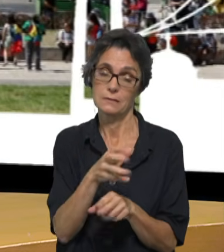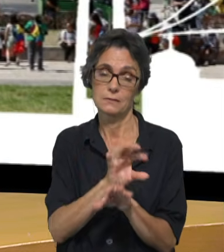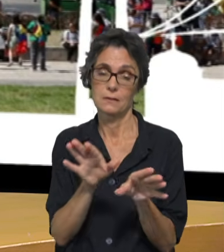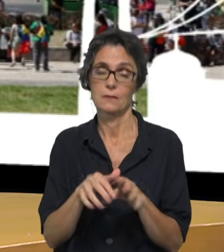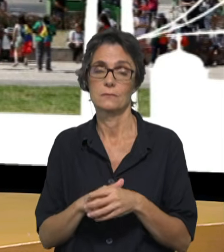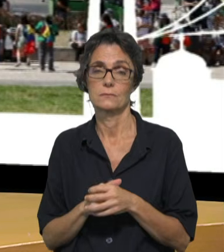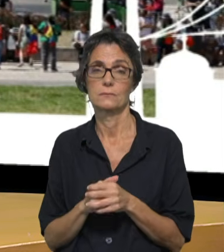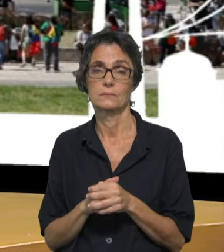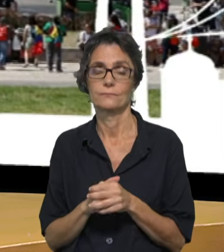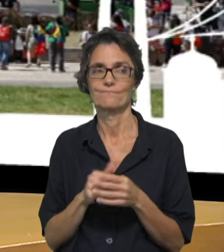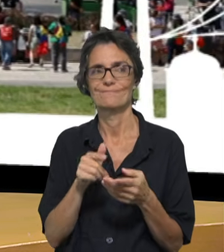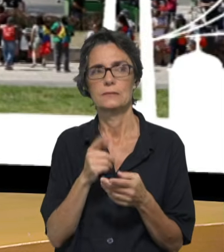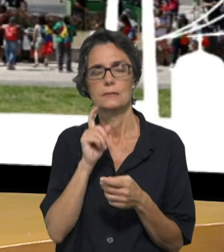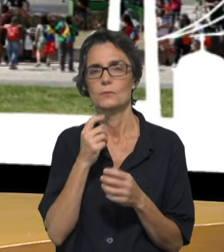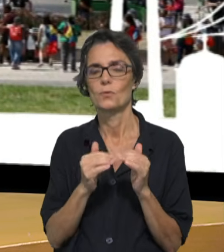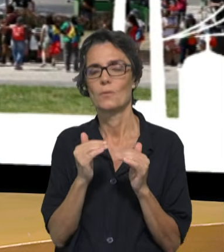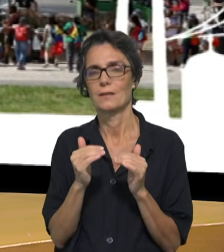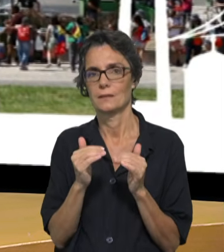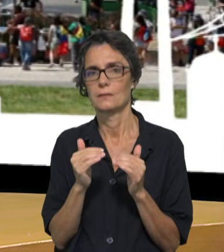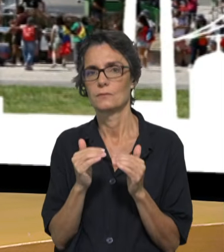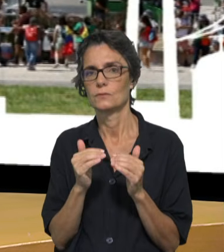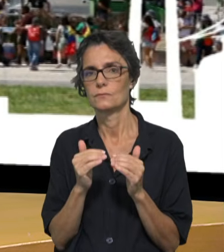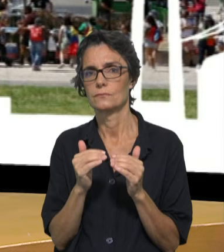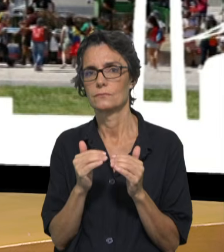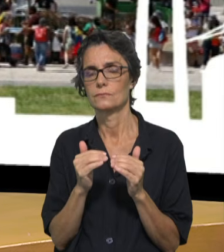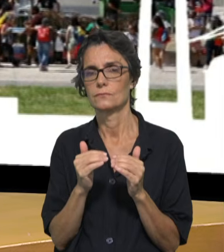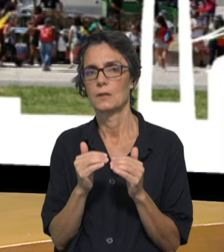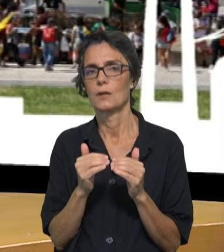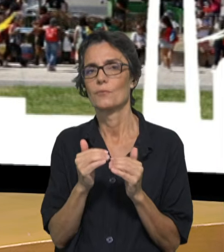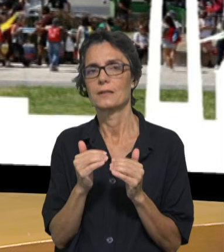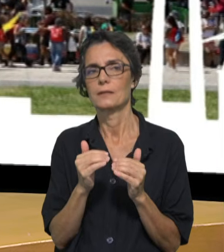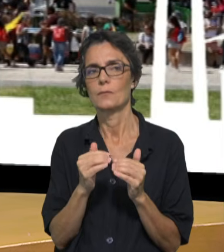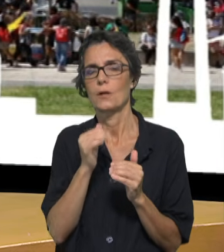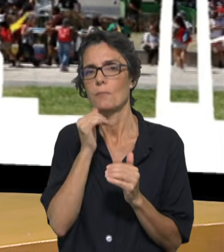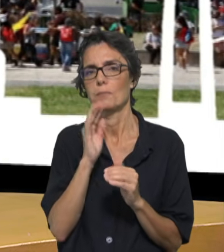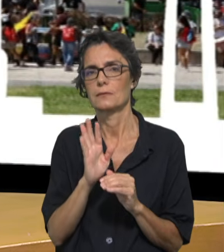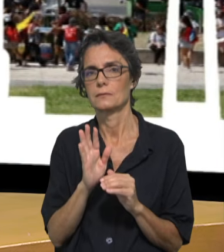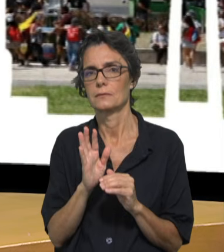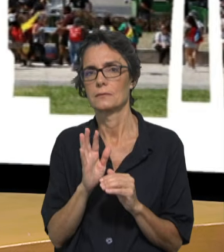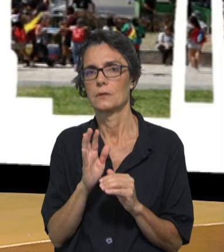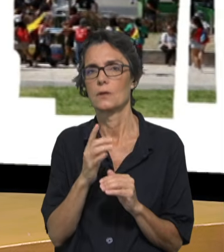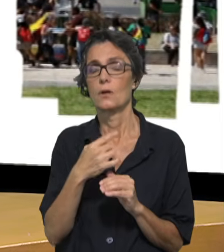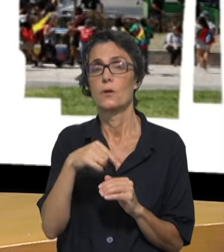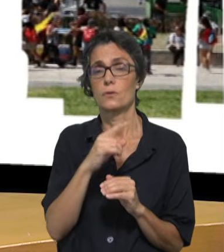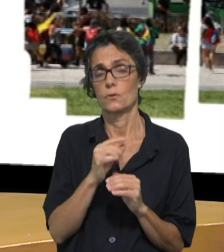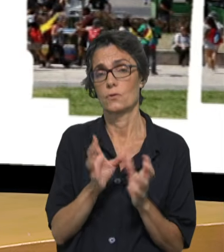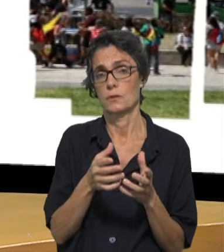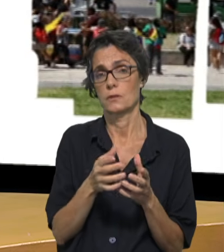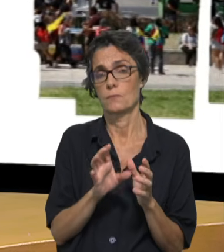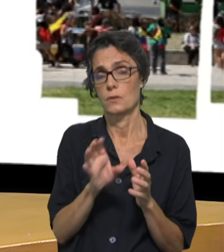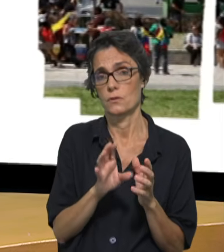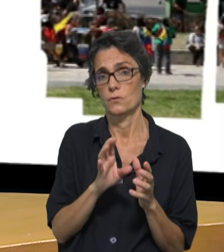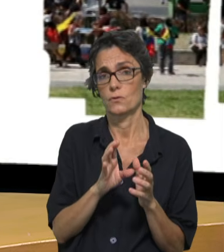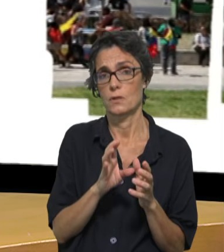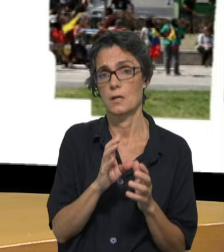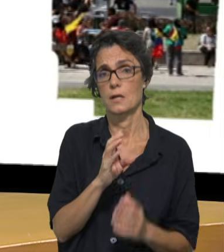um pouco... Aqui é um equilíbrio que é necessário fazer. Na nossa equipa nacional nós temos o José Teotónio, que é o CEO do